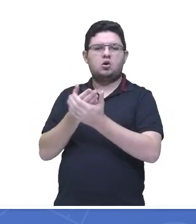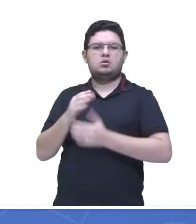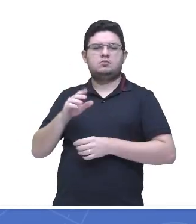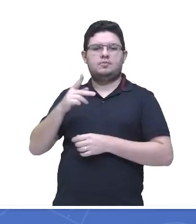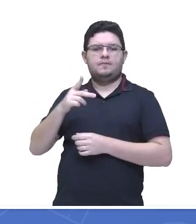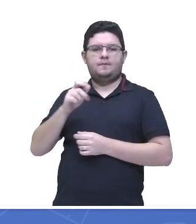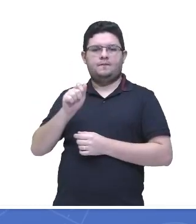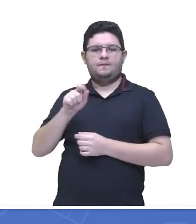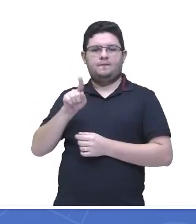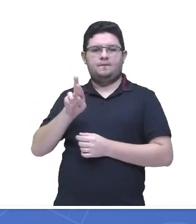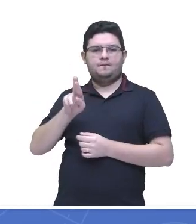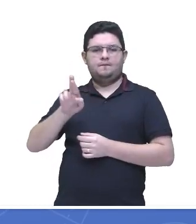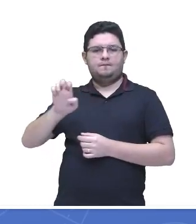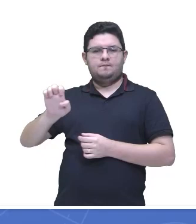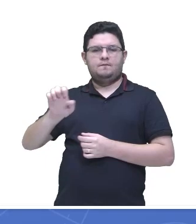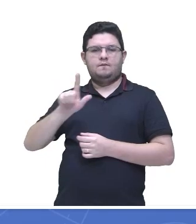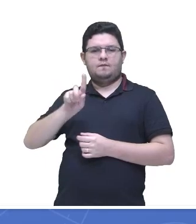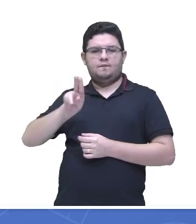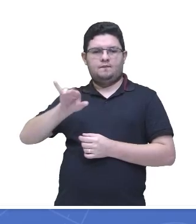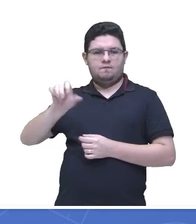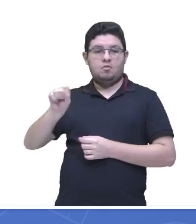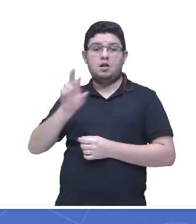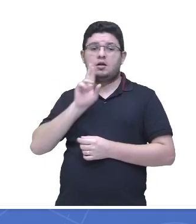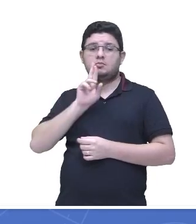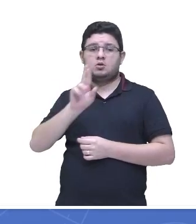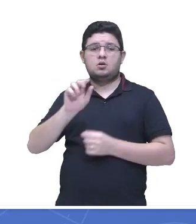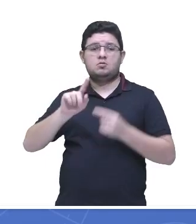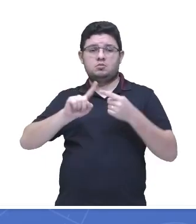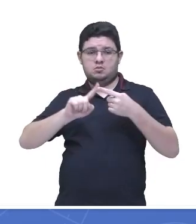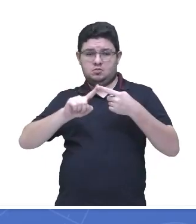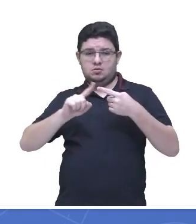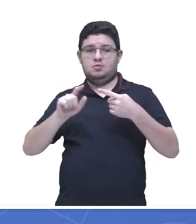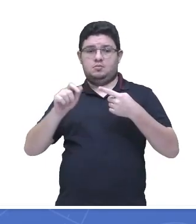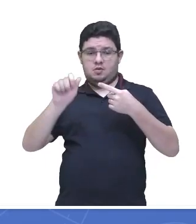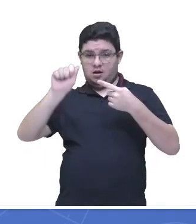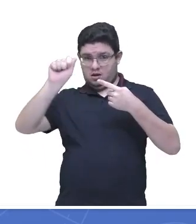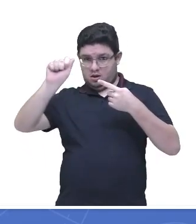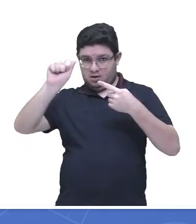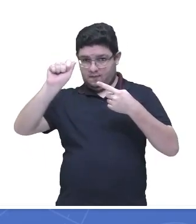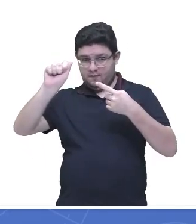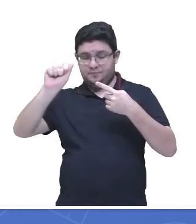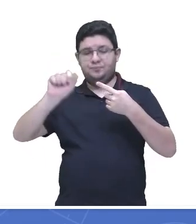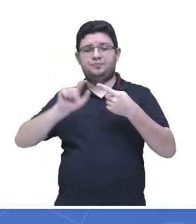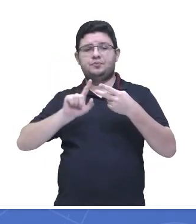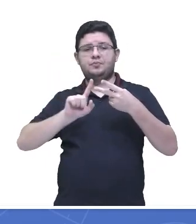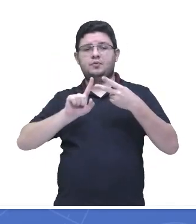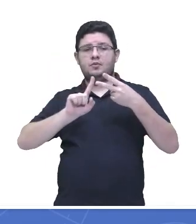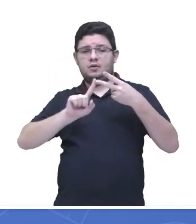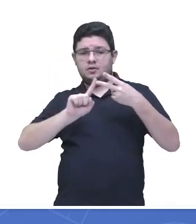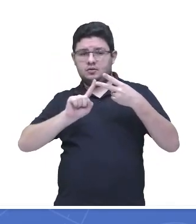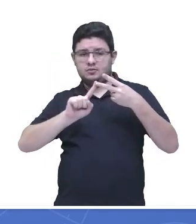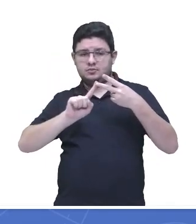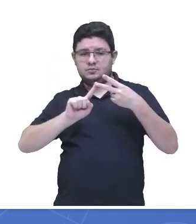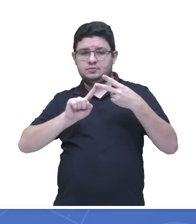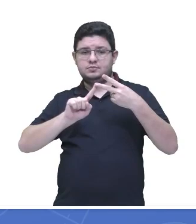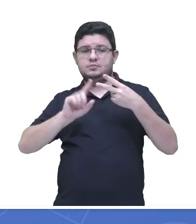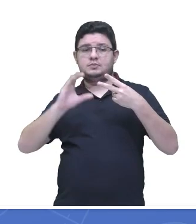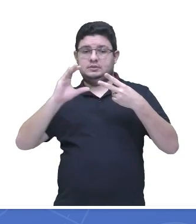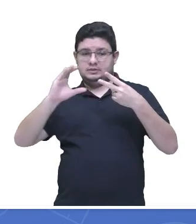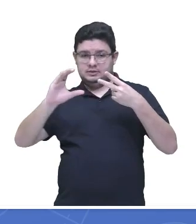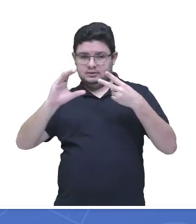a primeira é A, né? A letter A. A próxima, number